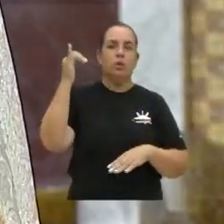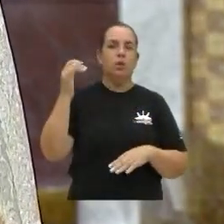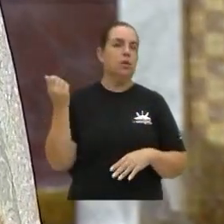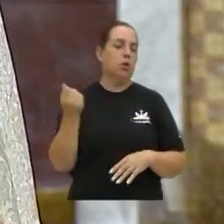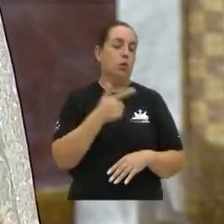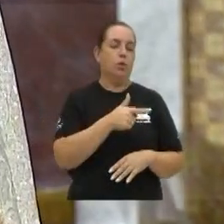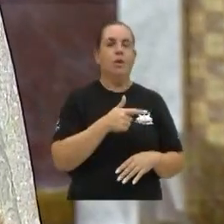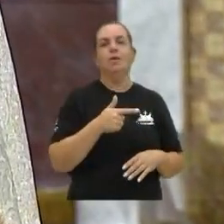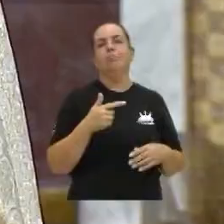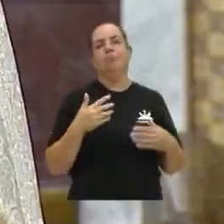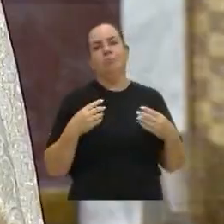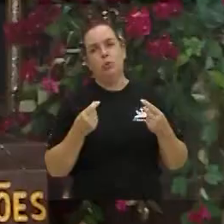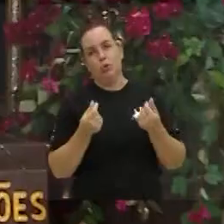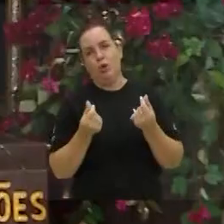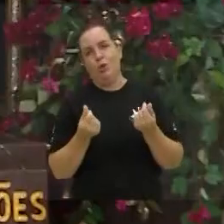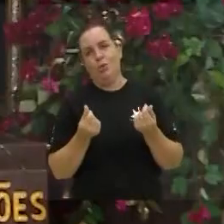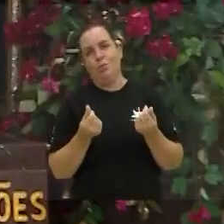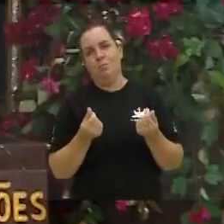tivesse.